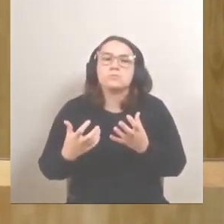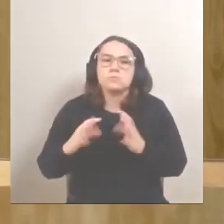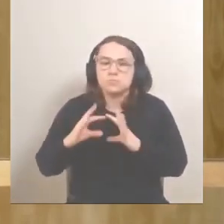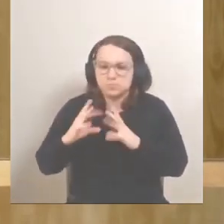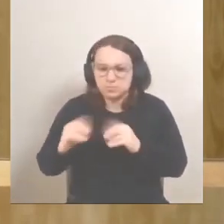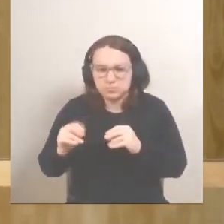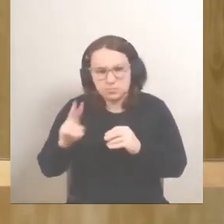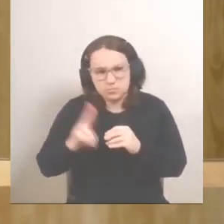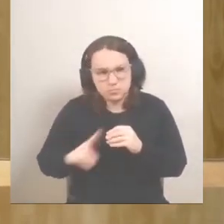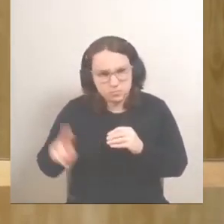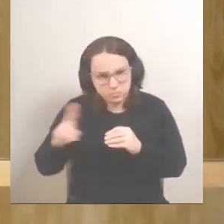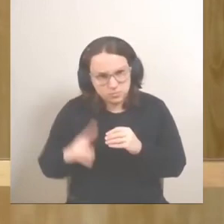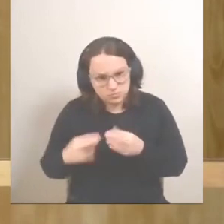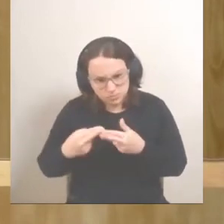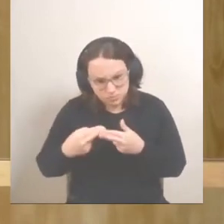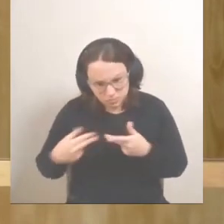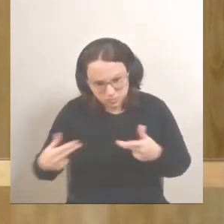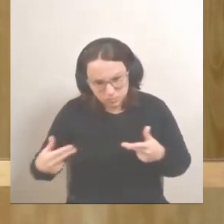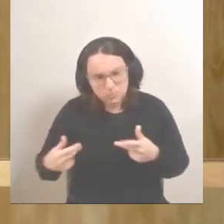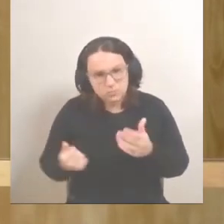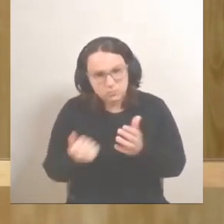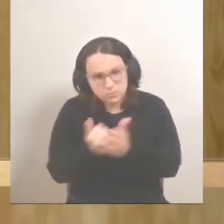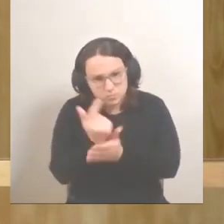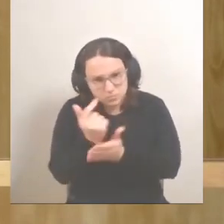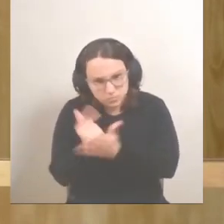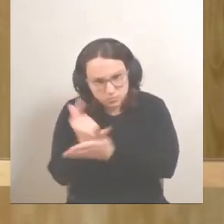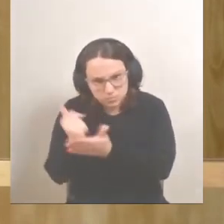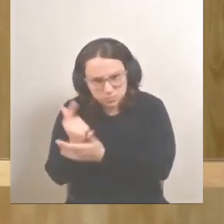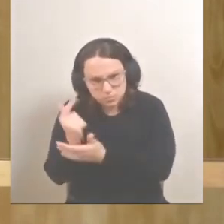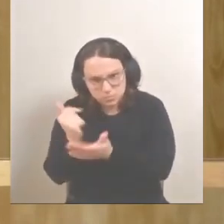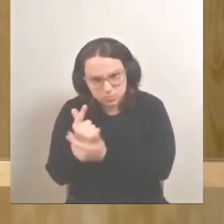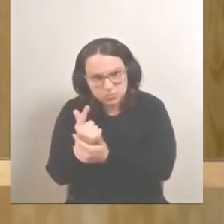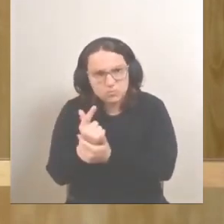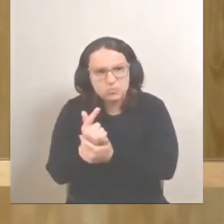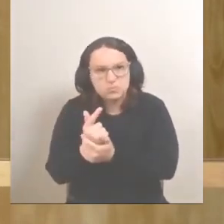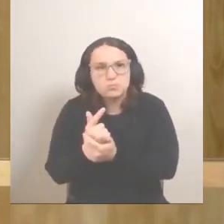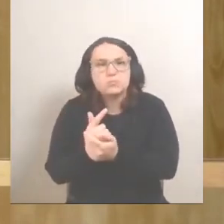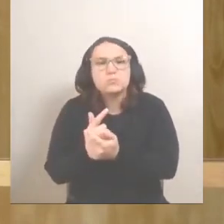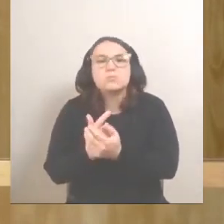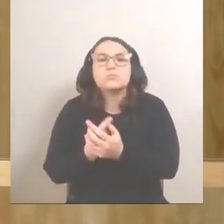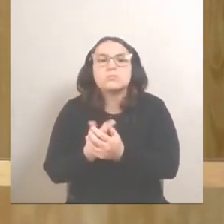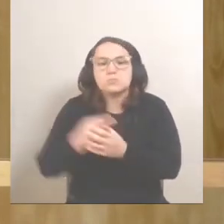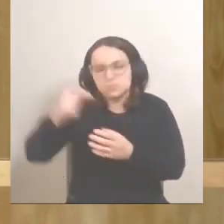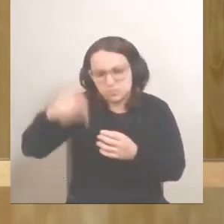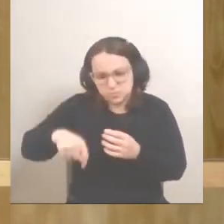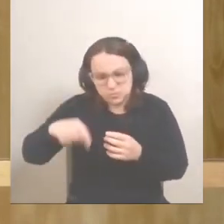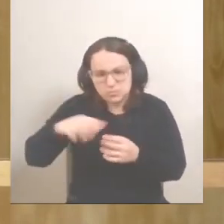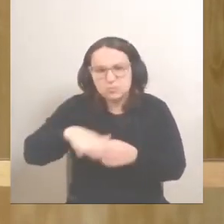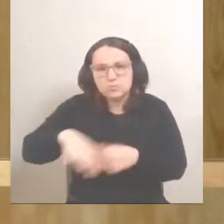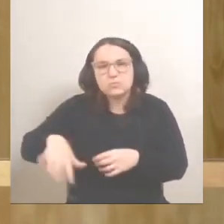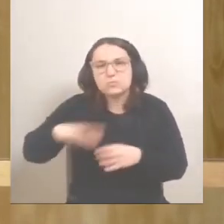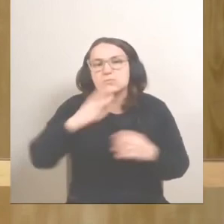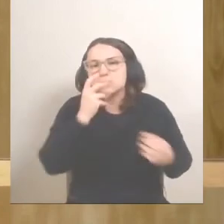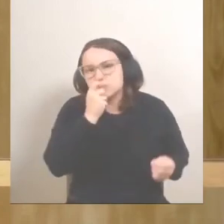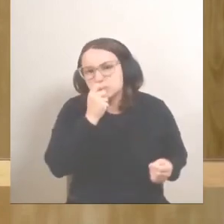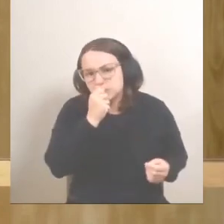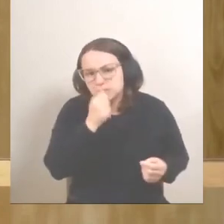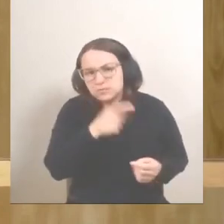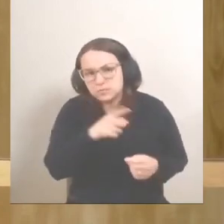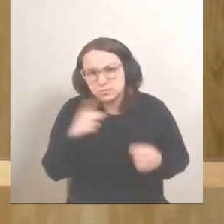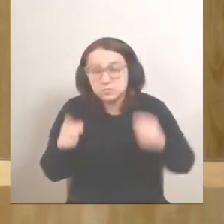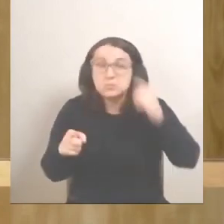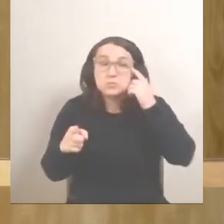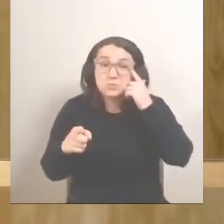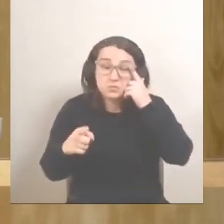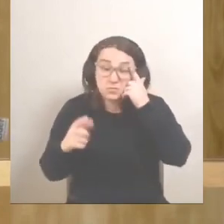consumo, né, as coisas que ele compra, de prestigiar os comerciantes do bairro do Limão. Então, é alguém